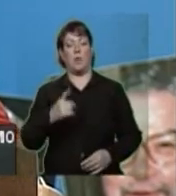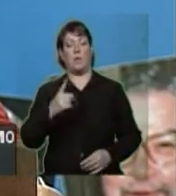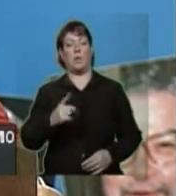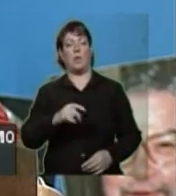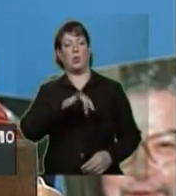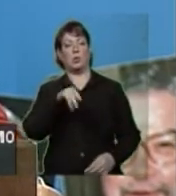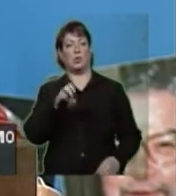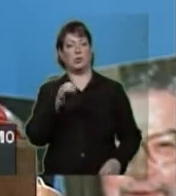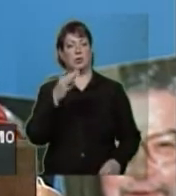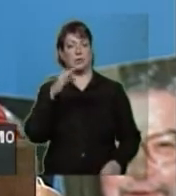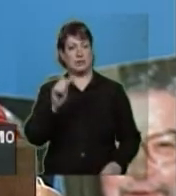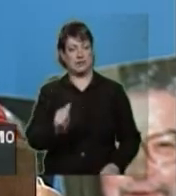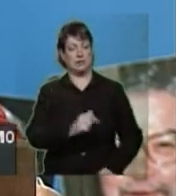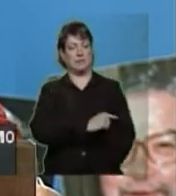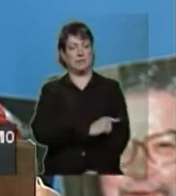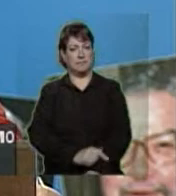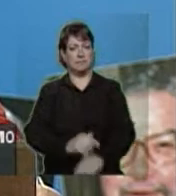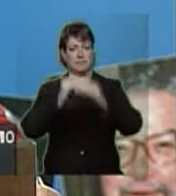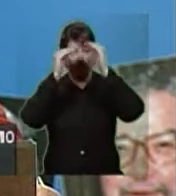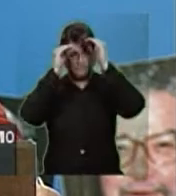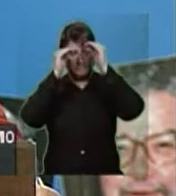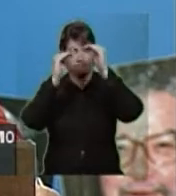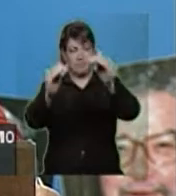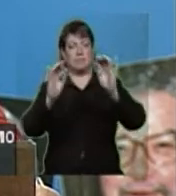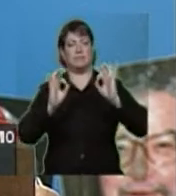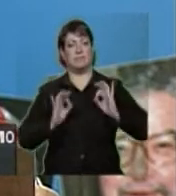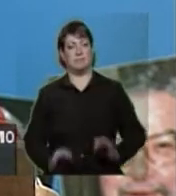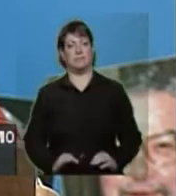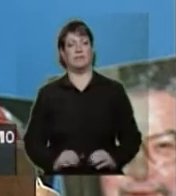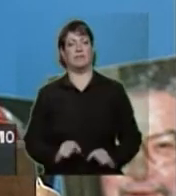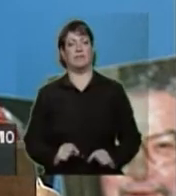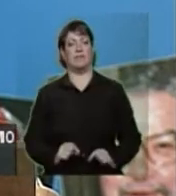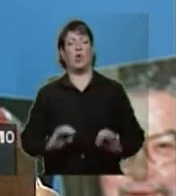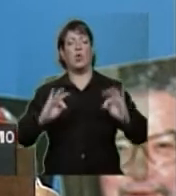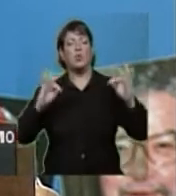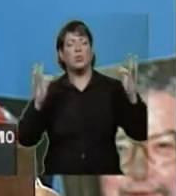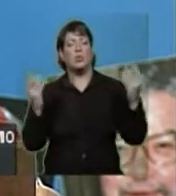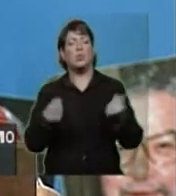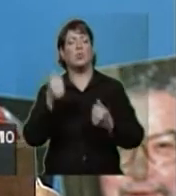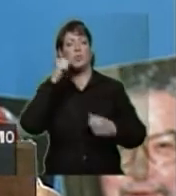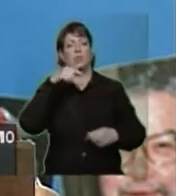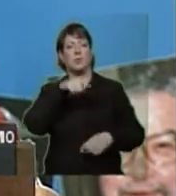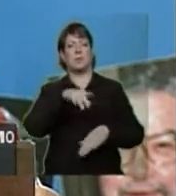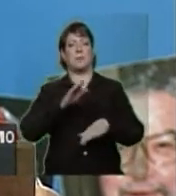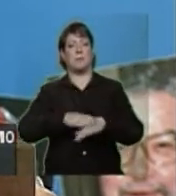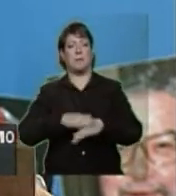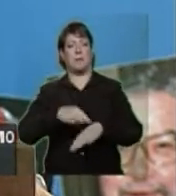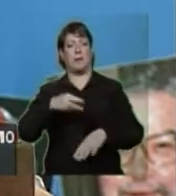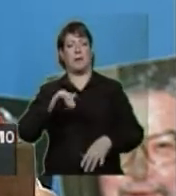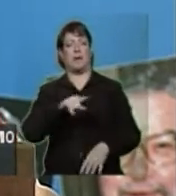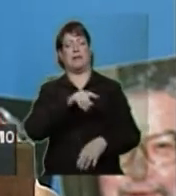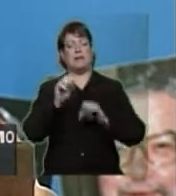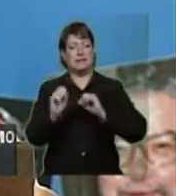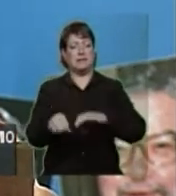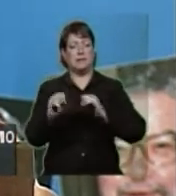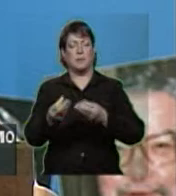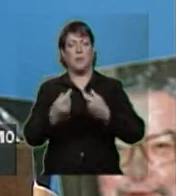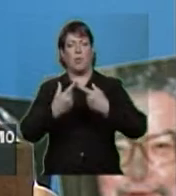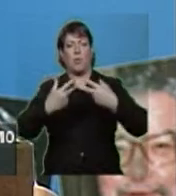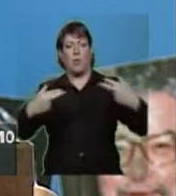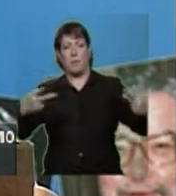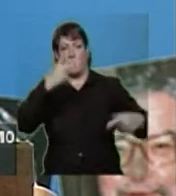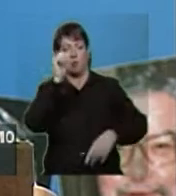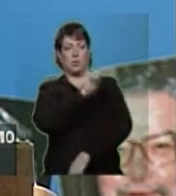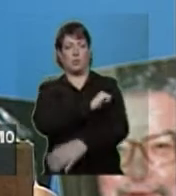e um reconhecimento de toda a sua orientação, que influenciou várias gerações de estudantes e de